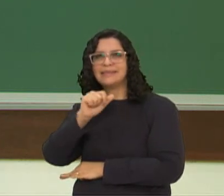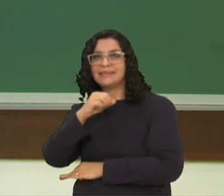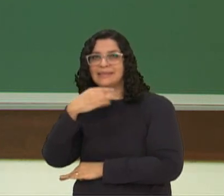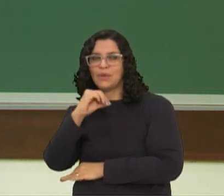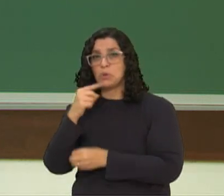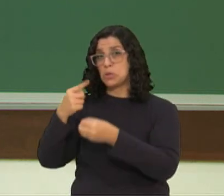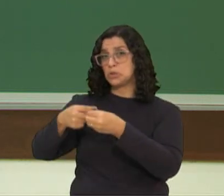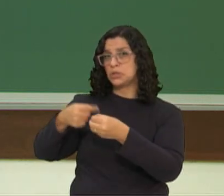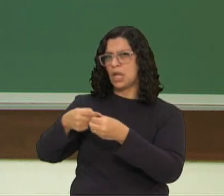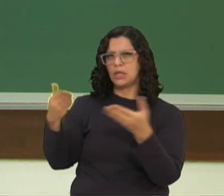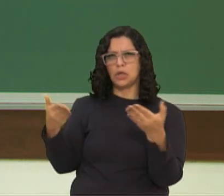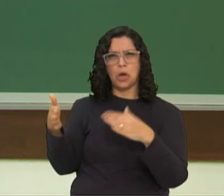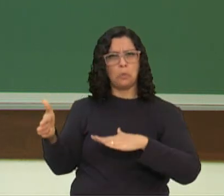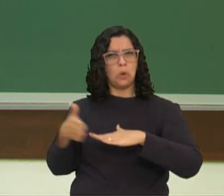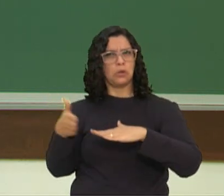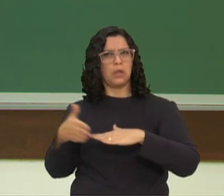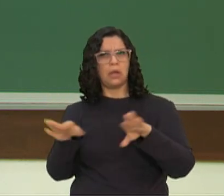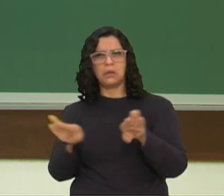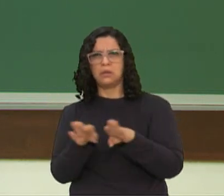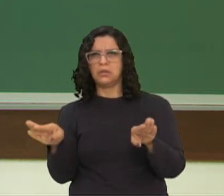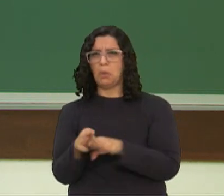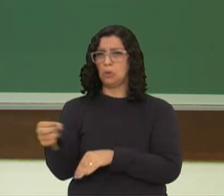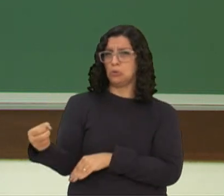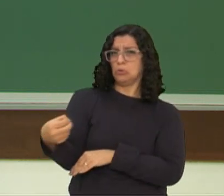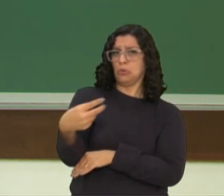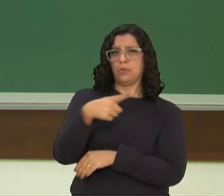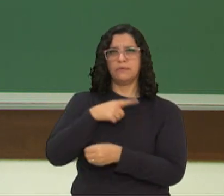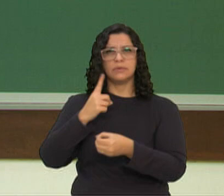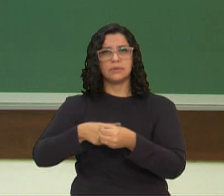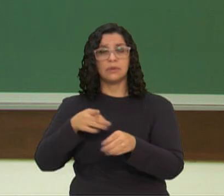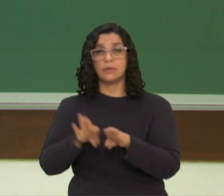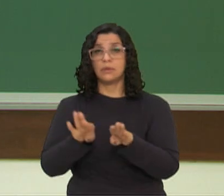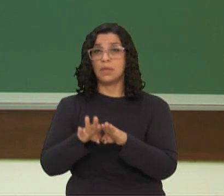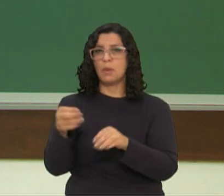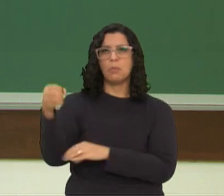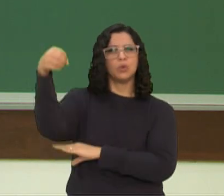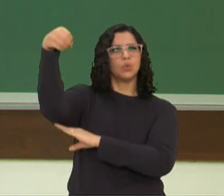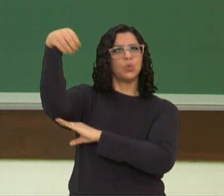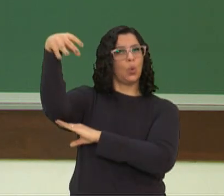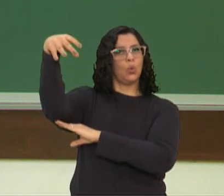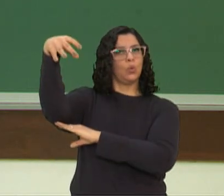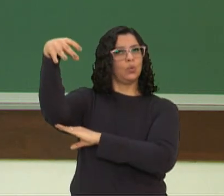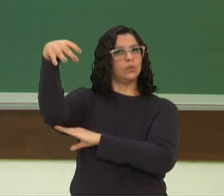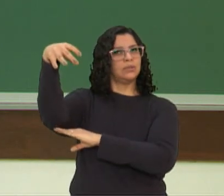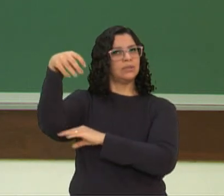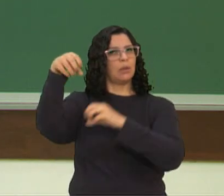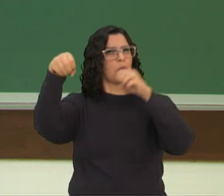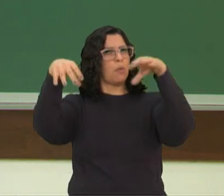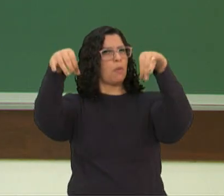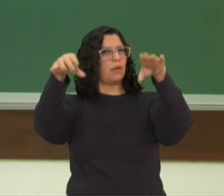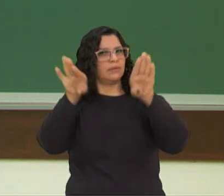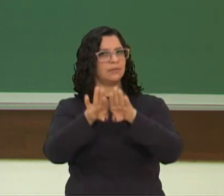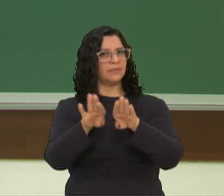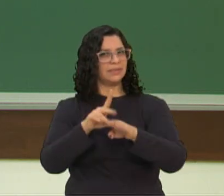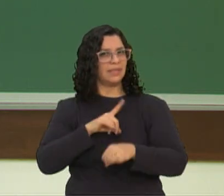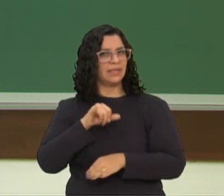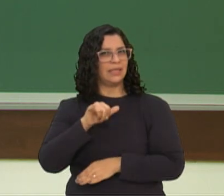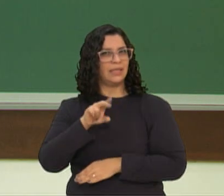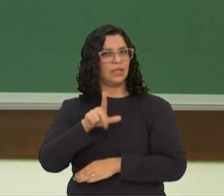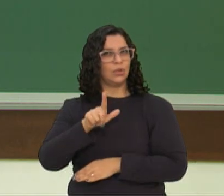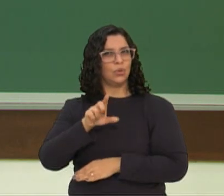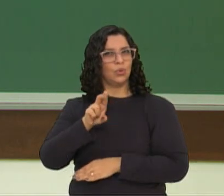Lisboa como uma cidade moderna, uma cidade inovadora, uma cidade da luz, uma cidade iluminada.